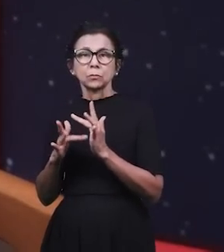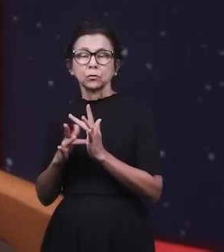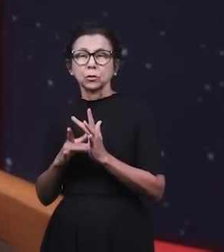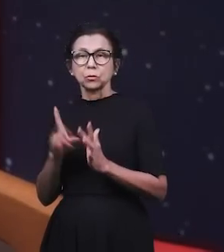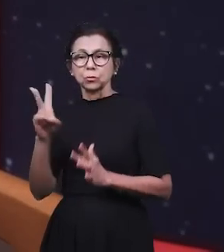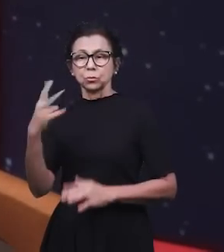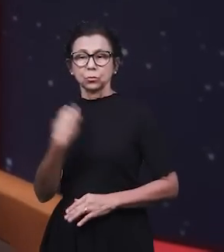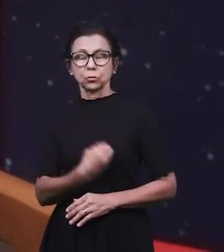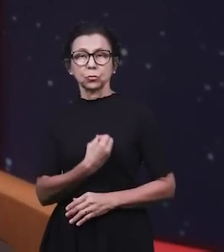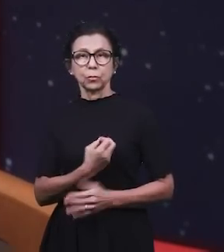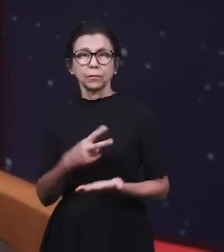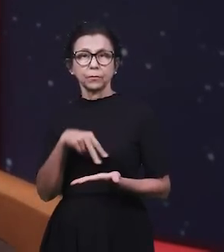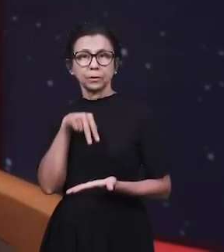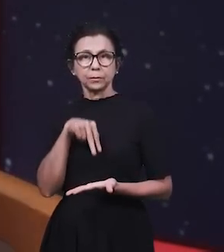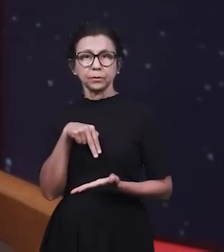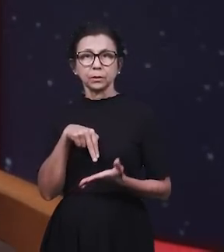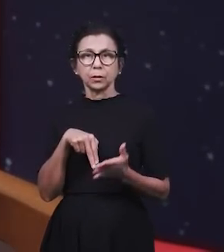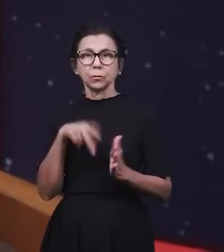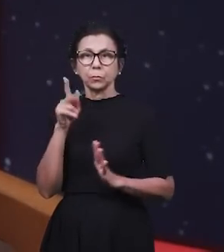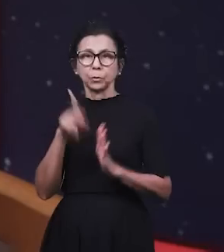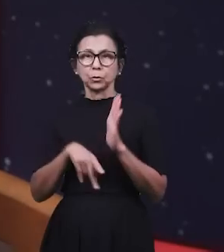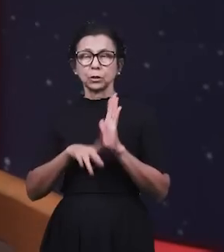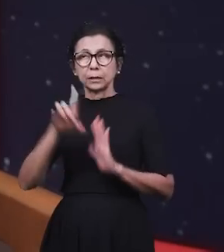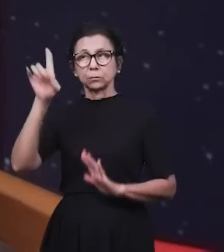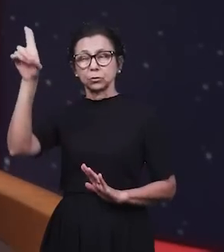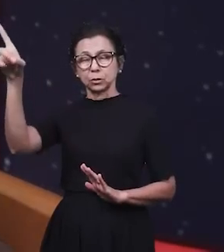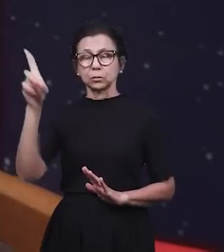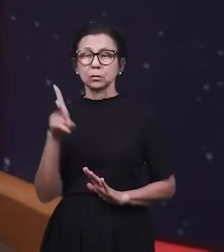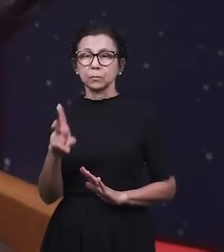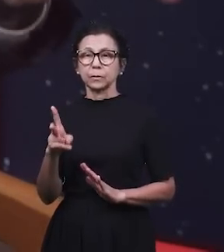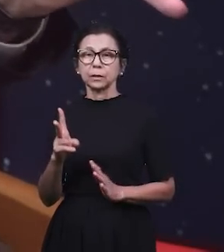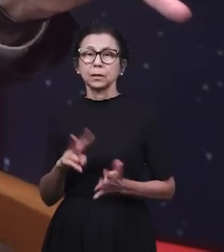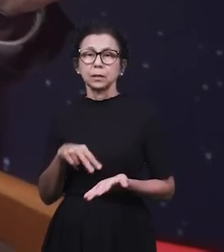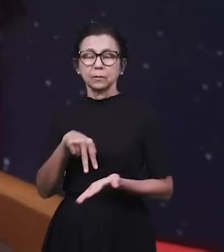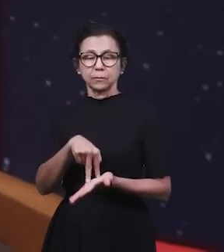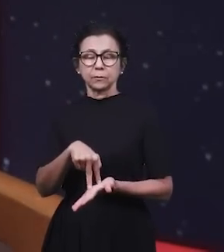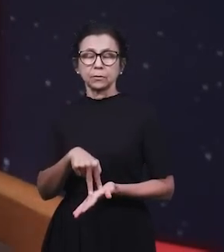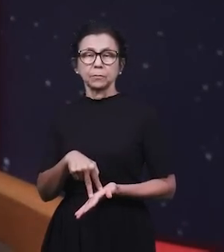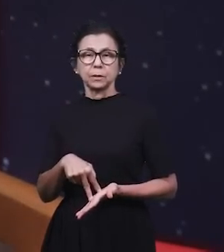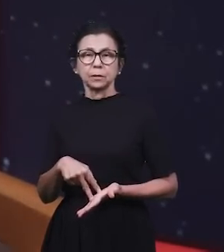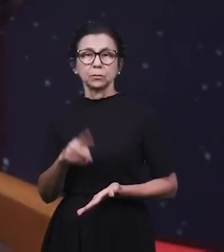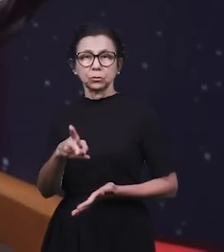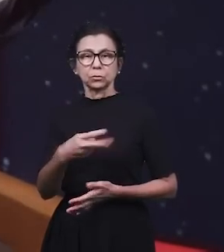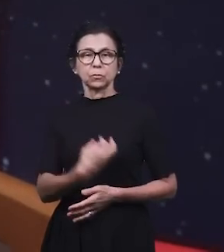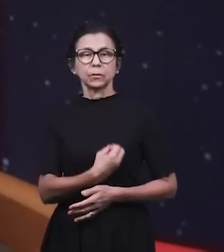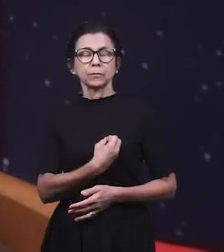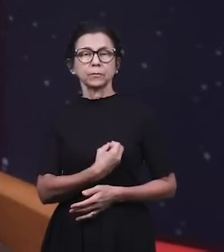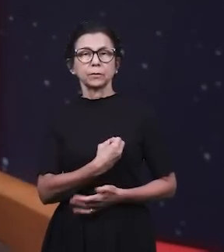mesma maneira, continuará vivo. Então, a grande oposição